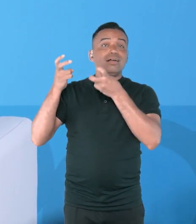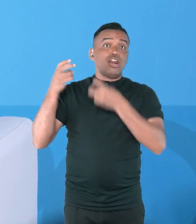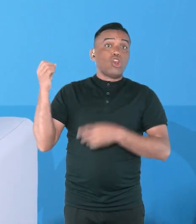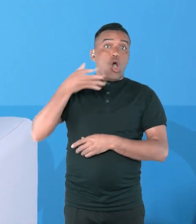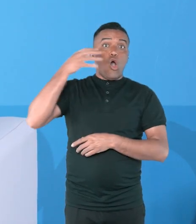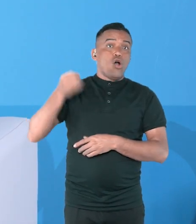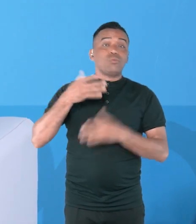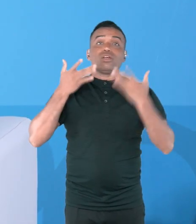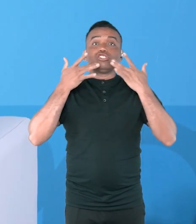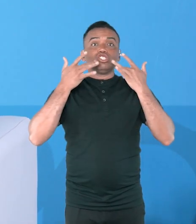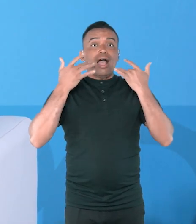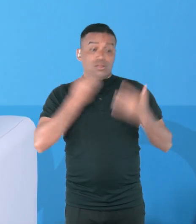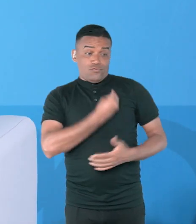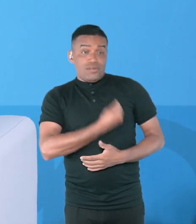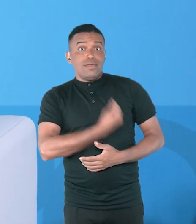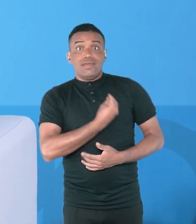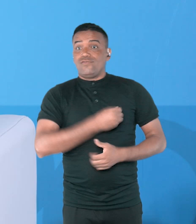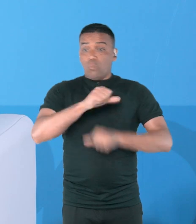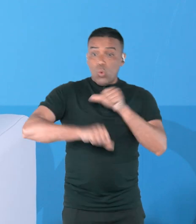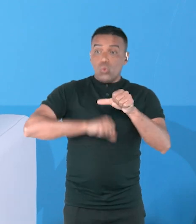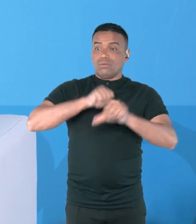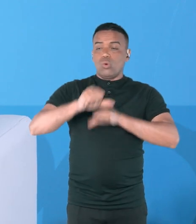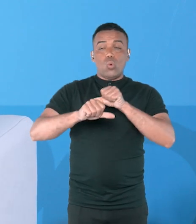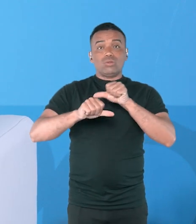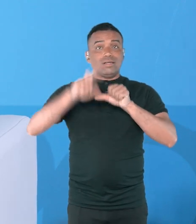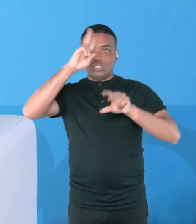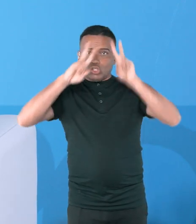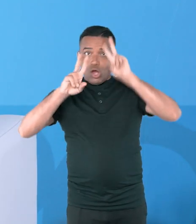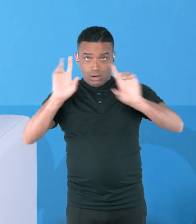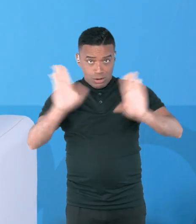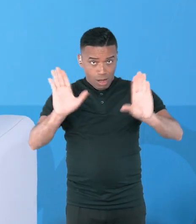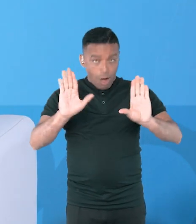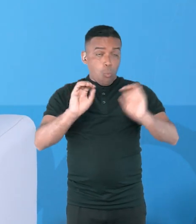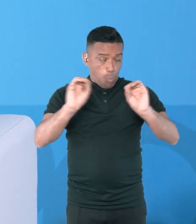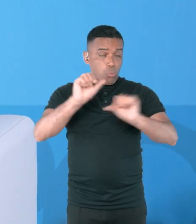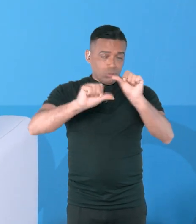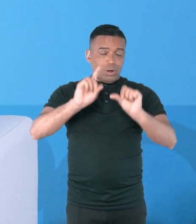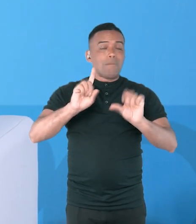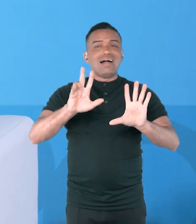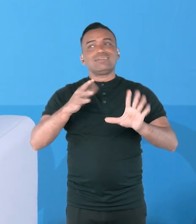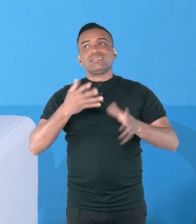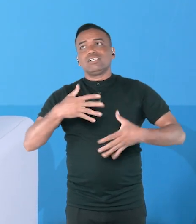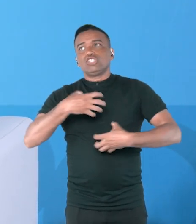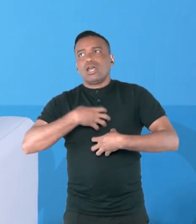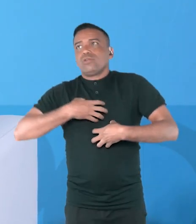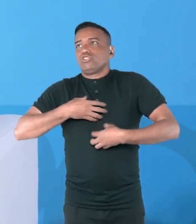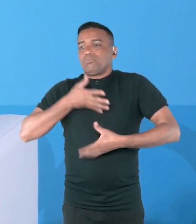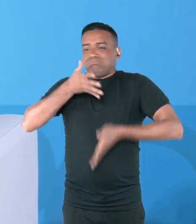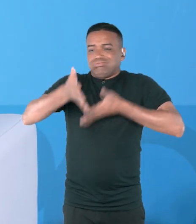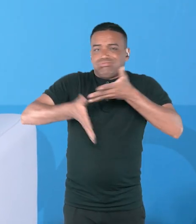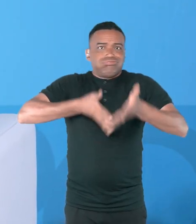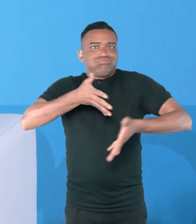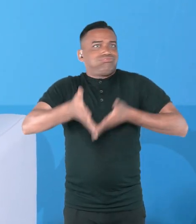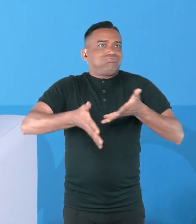sempre, porque é uma peça em movimento, assim. Não mudam as histórias, mas muda a maneira de dizer. Tem uma parte que eu deixo solta